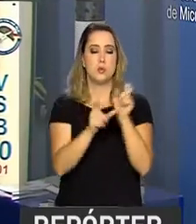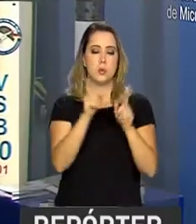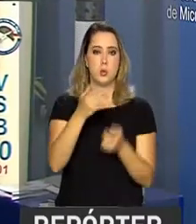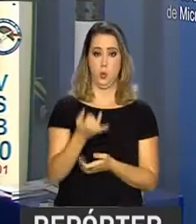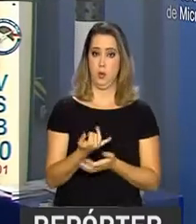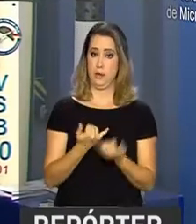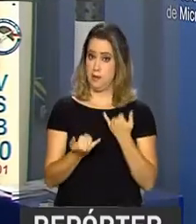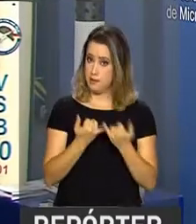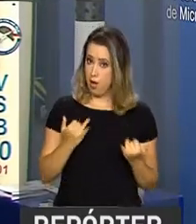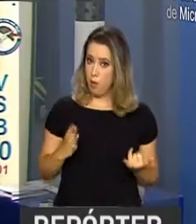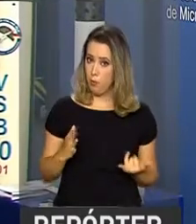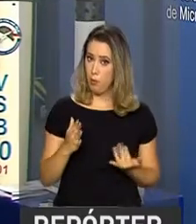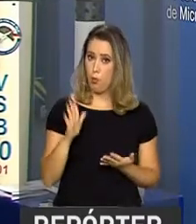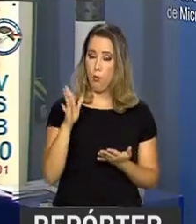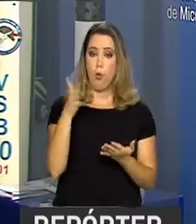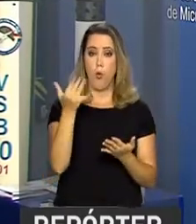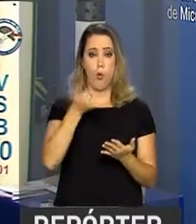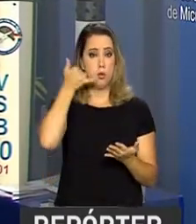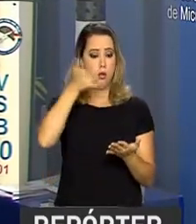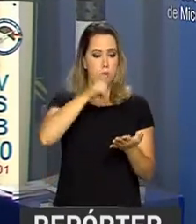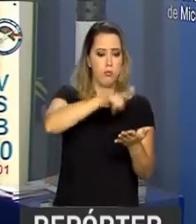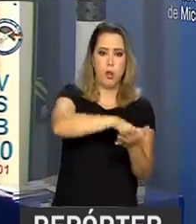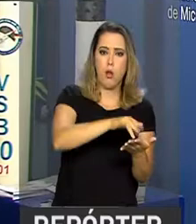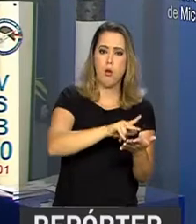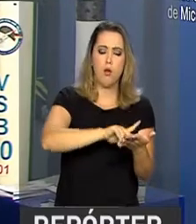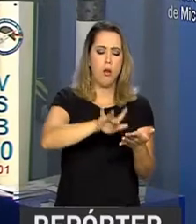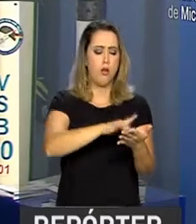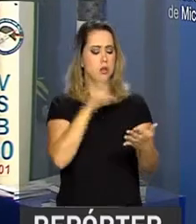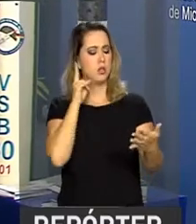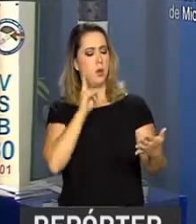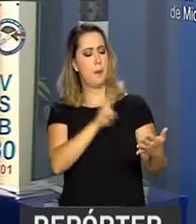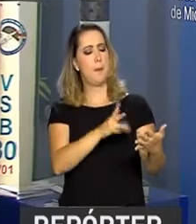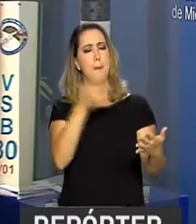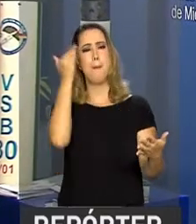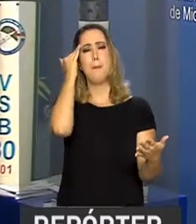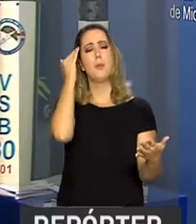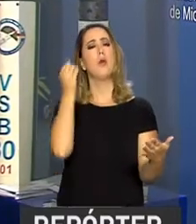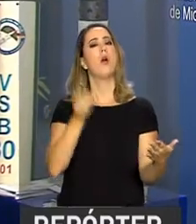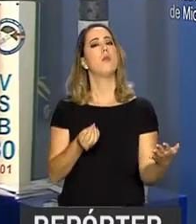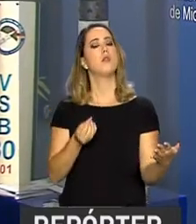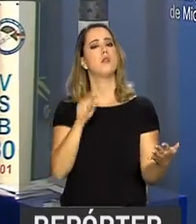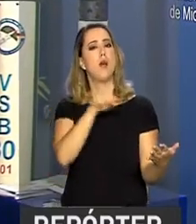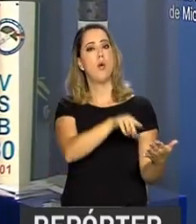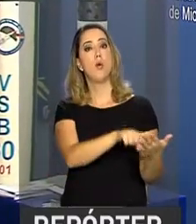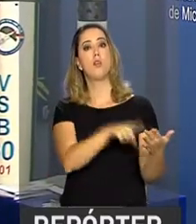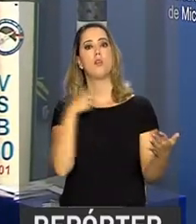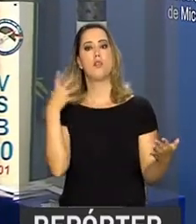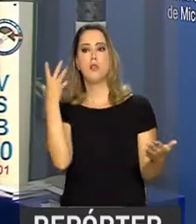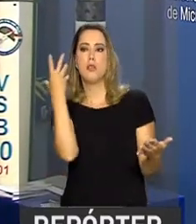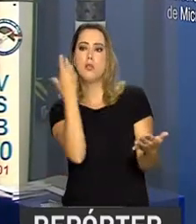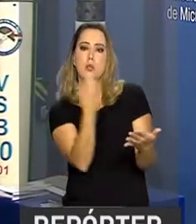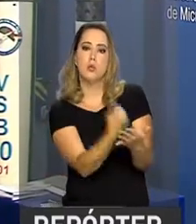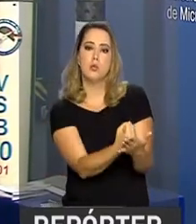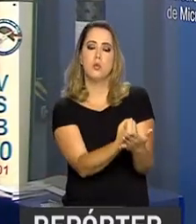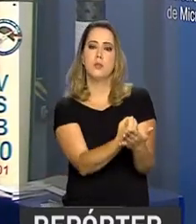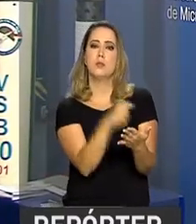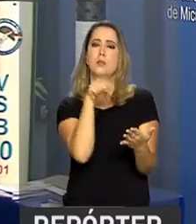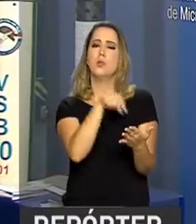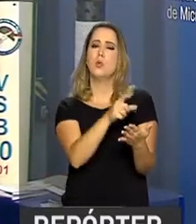celular. Poucos param para pensar, mas nesse aparelho ali a